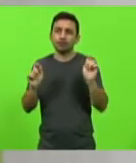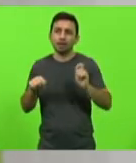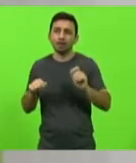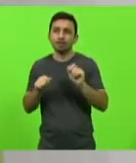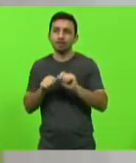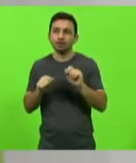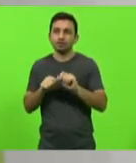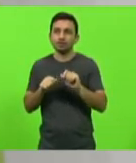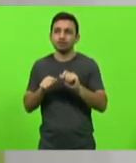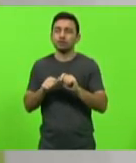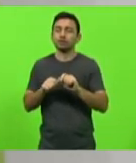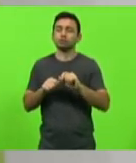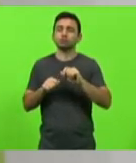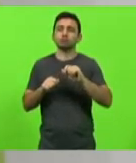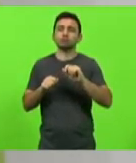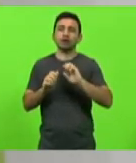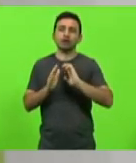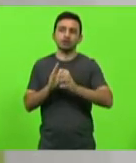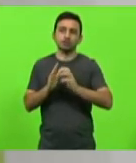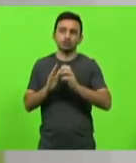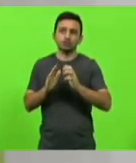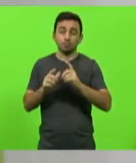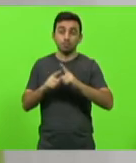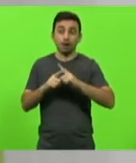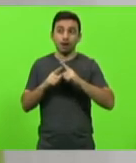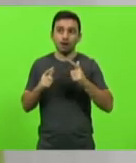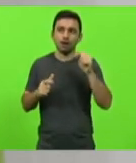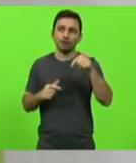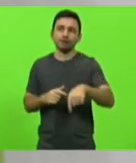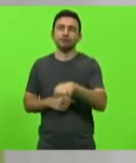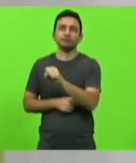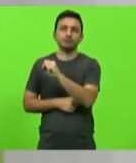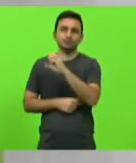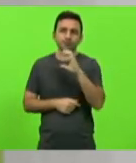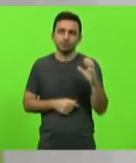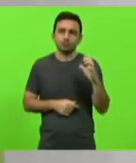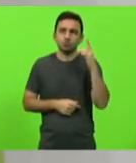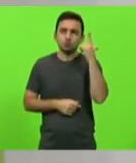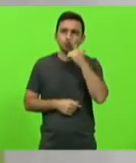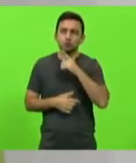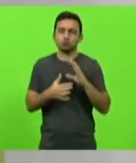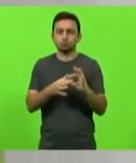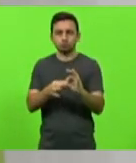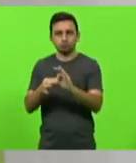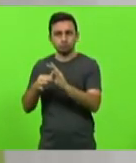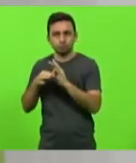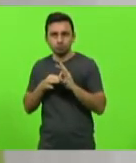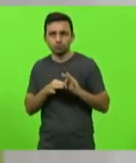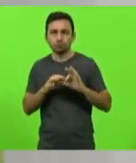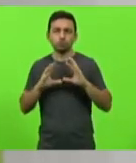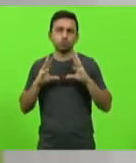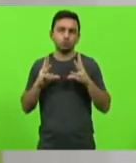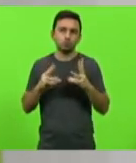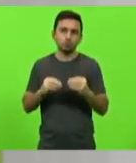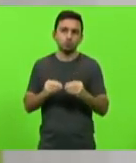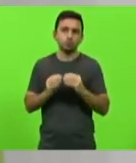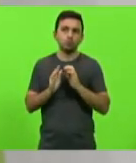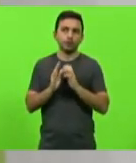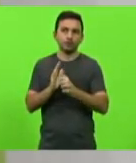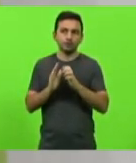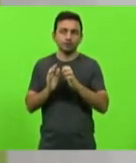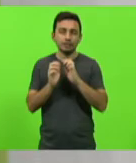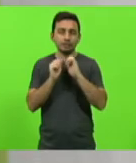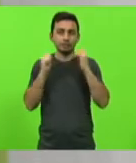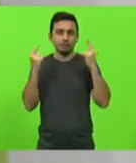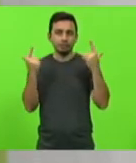o partido em Santa Catarina. E, com isso, unidos com os demais partidos, com a Assembleia